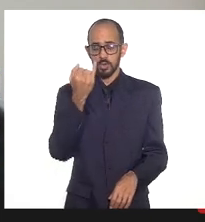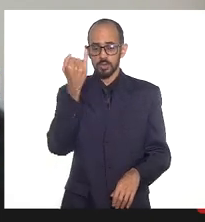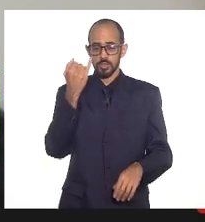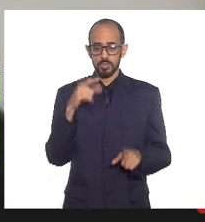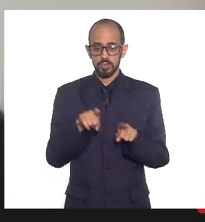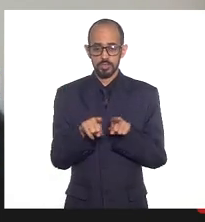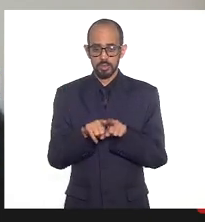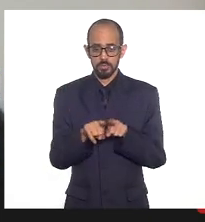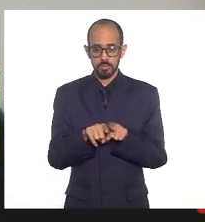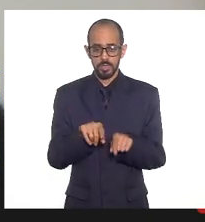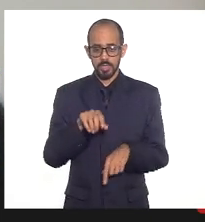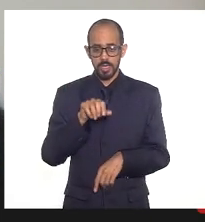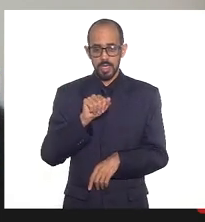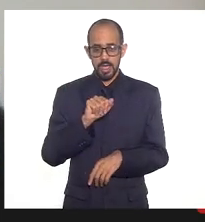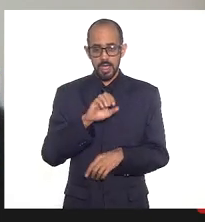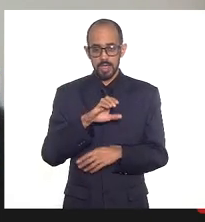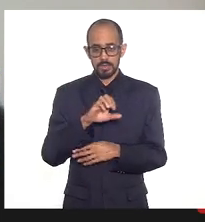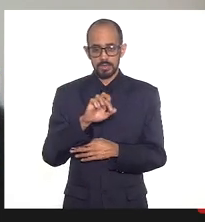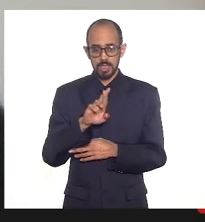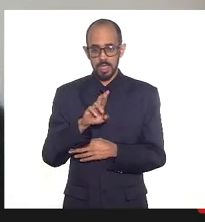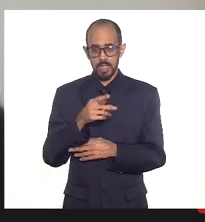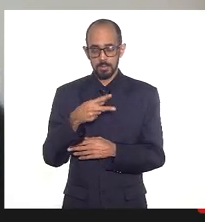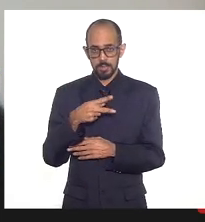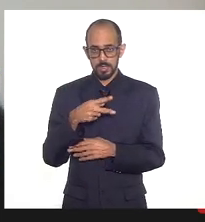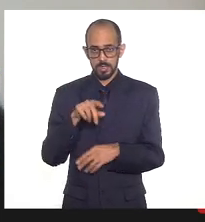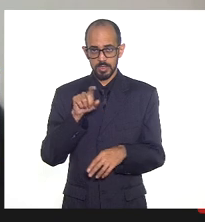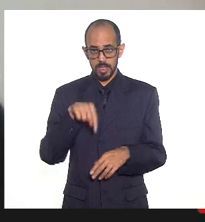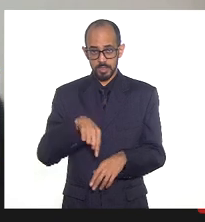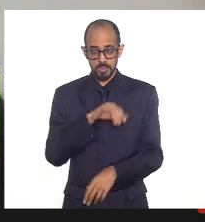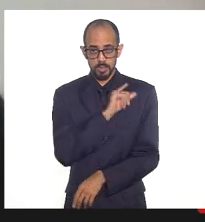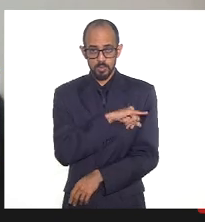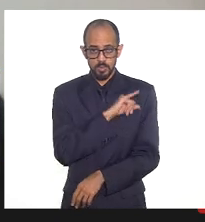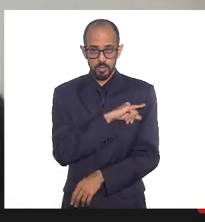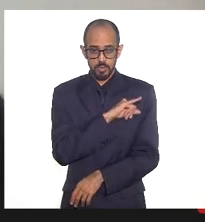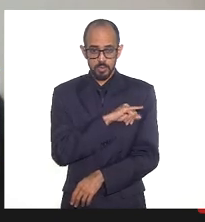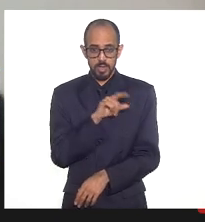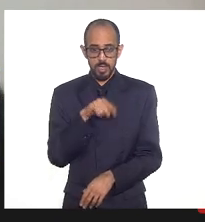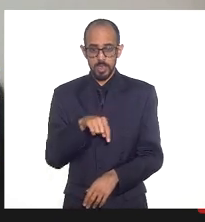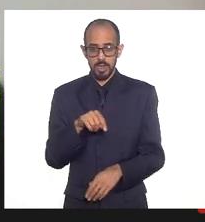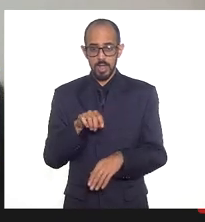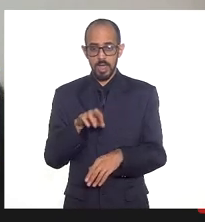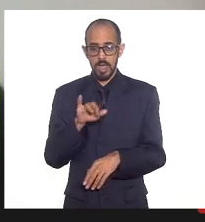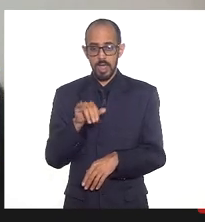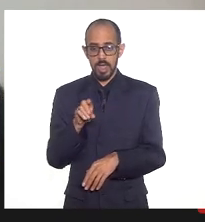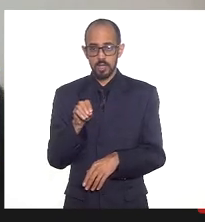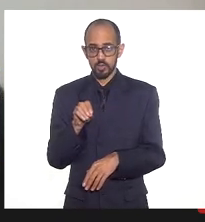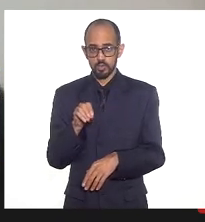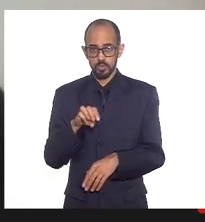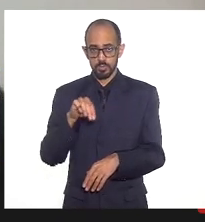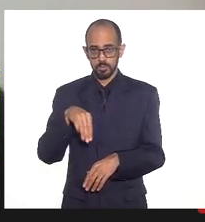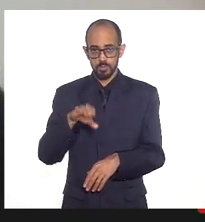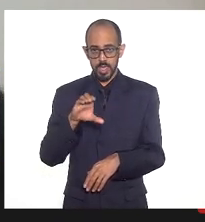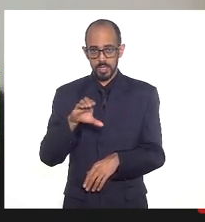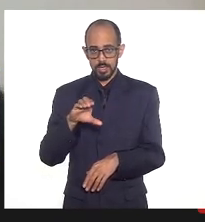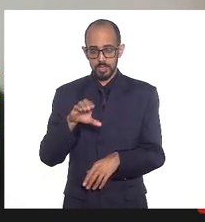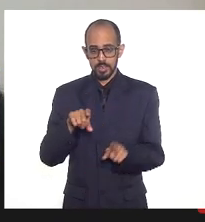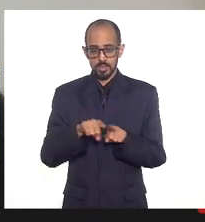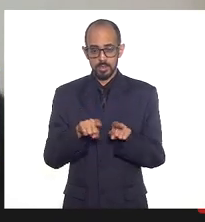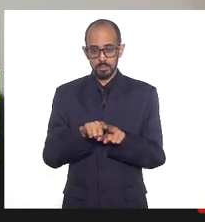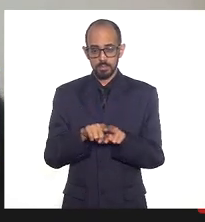da ACERP, né, que aqui no Rio de Janeiro eram as rádios MEC e a TV educativa, né, a